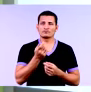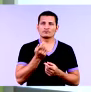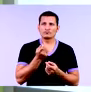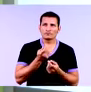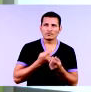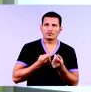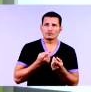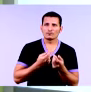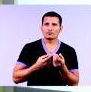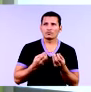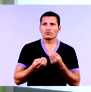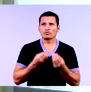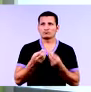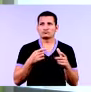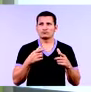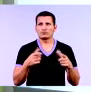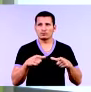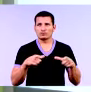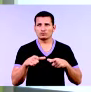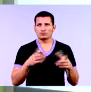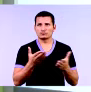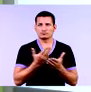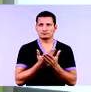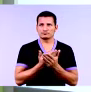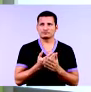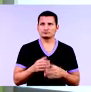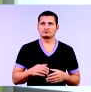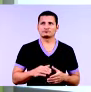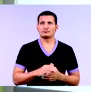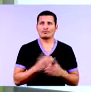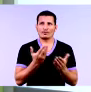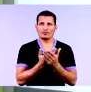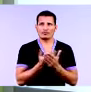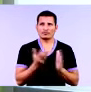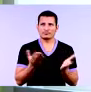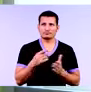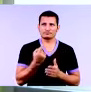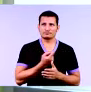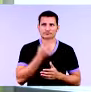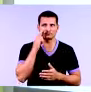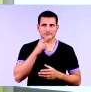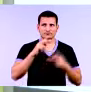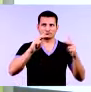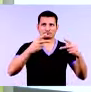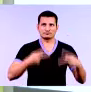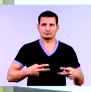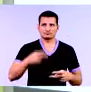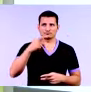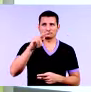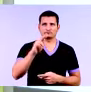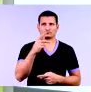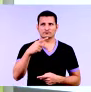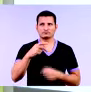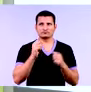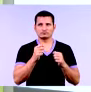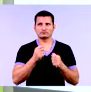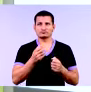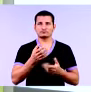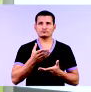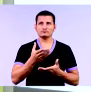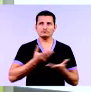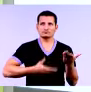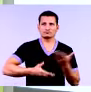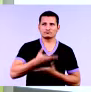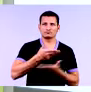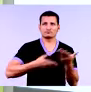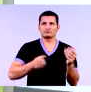estamos trabalhando. Na aula de hoje, nós vimos que HTML e PHP podem trabalhar juntas